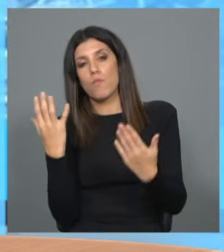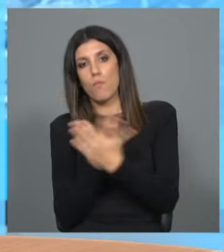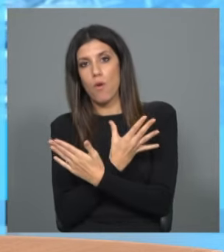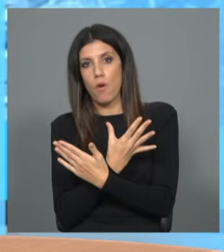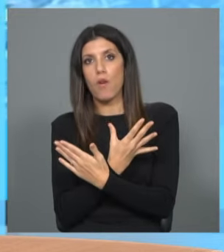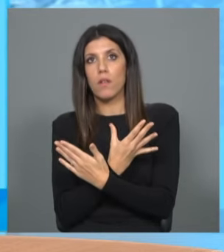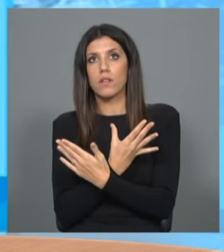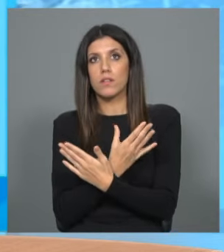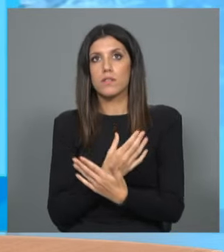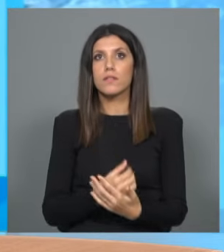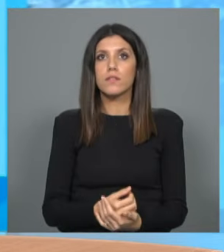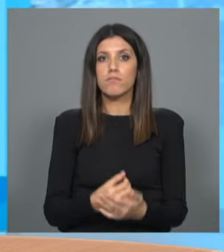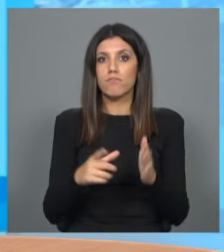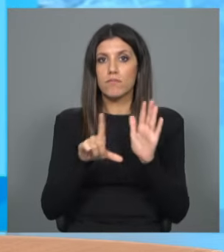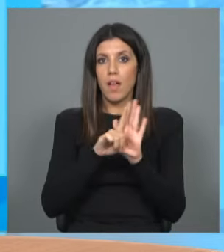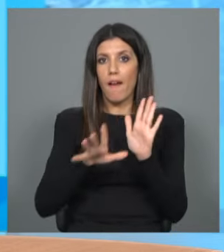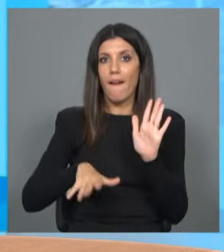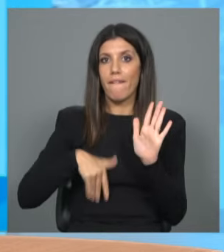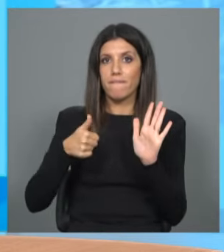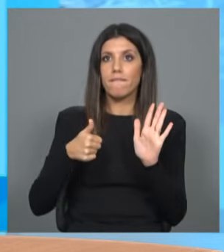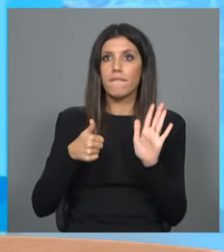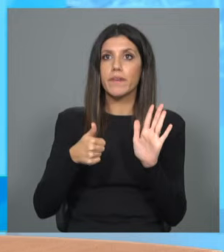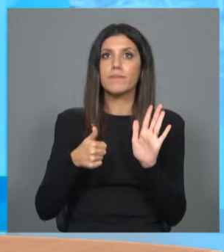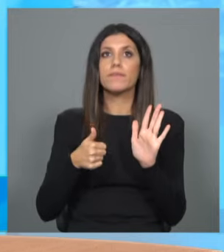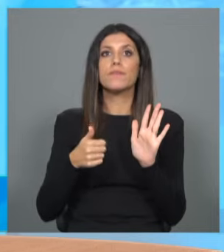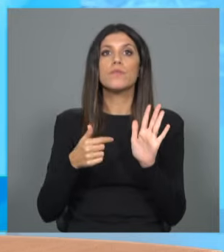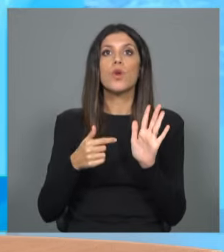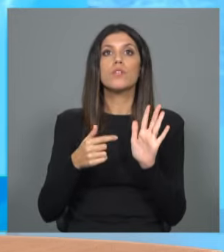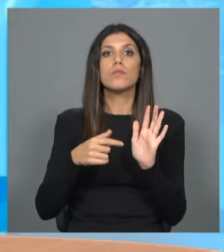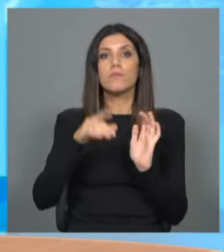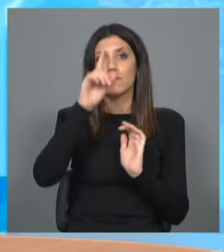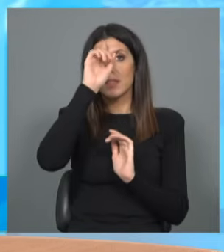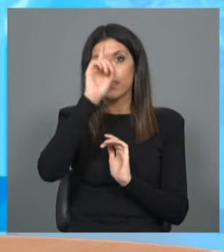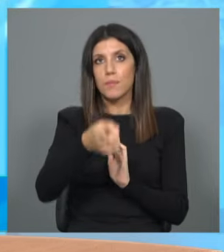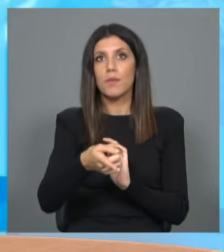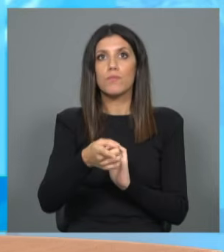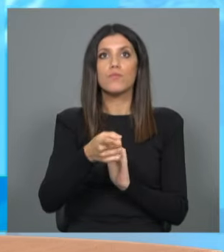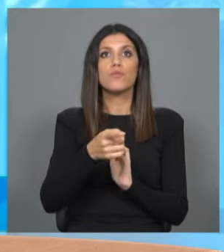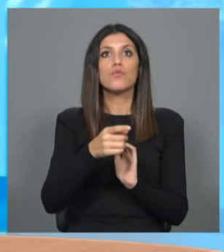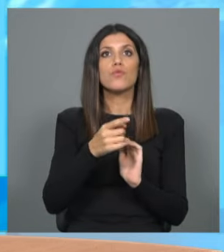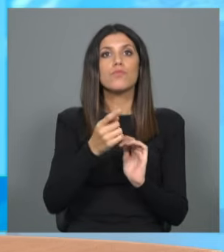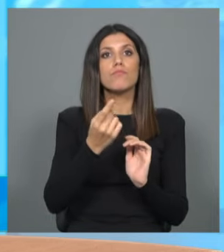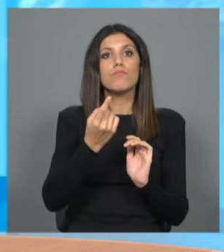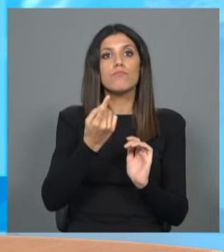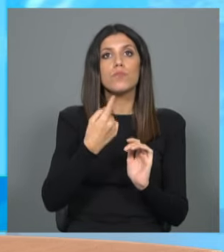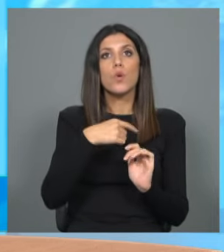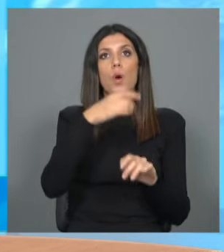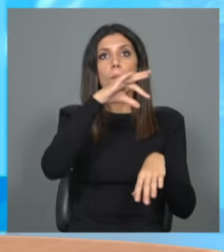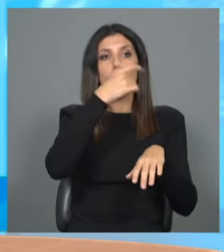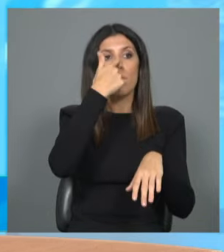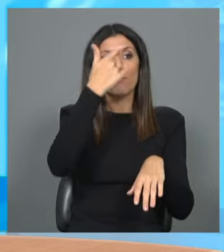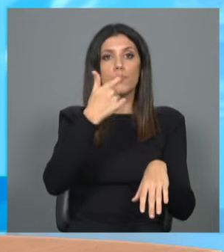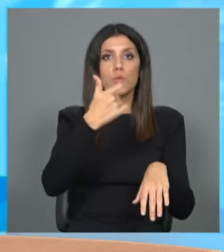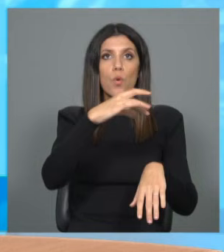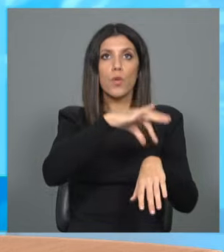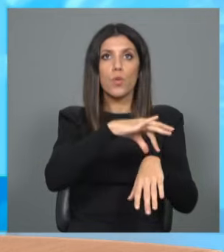Nós sabemos que é possível e desejável e defendemos que o doente deve participar muito